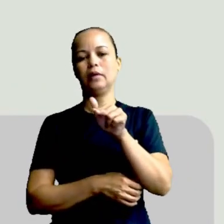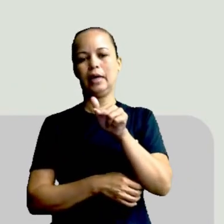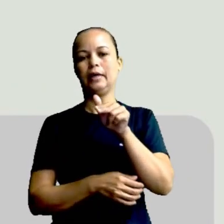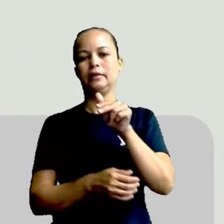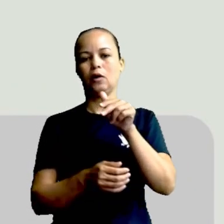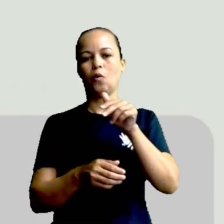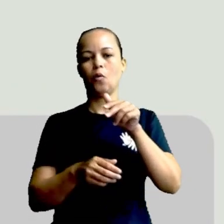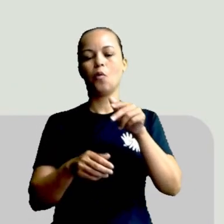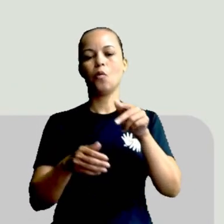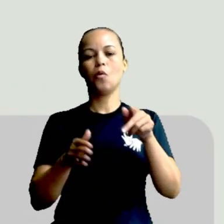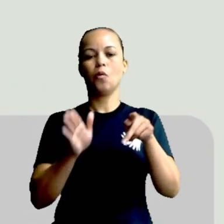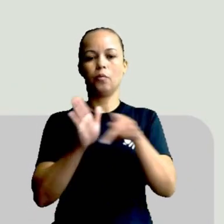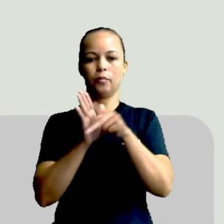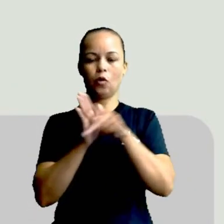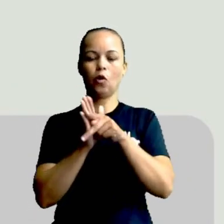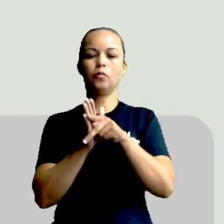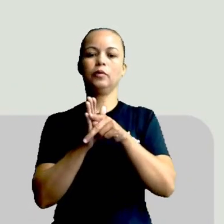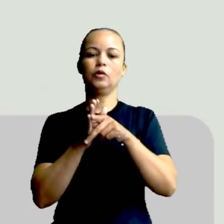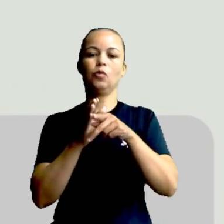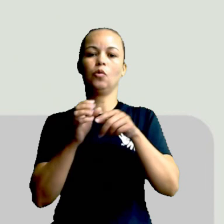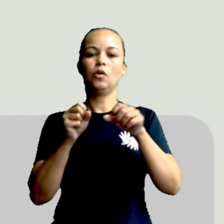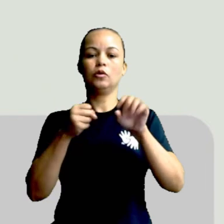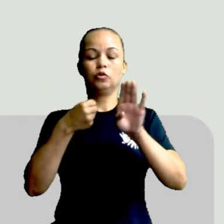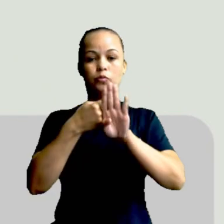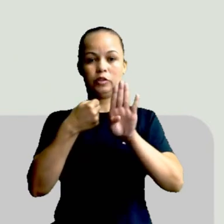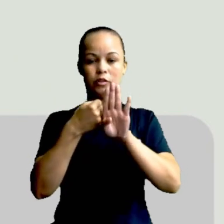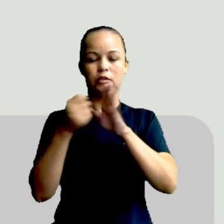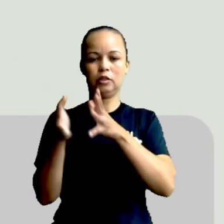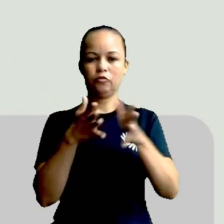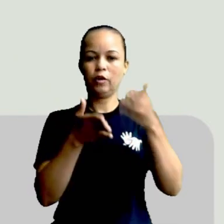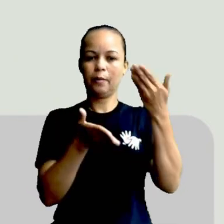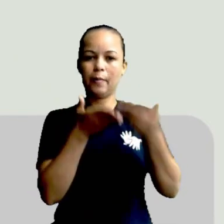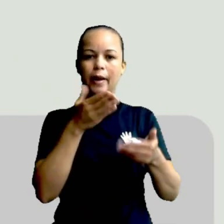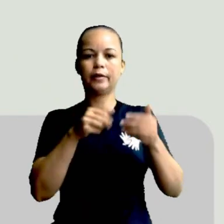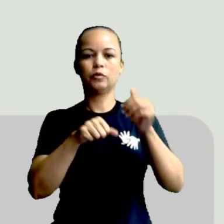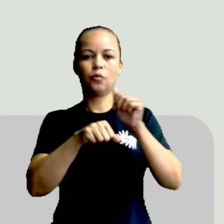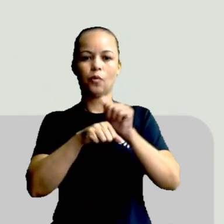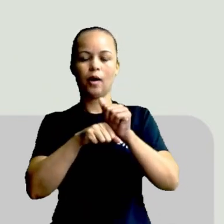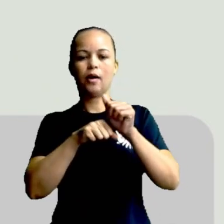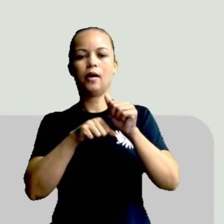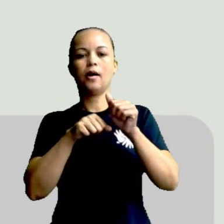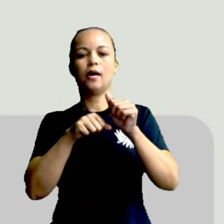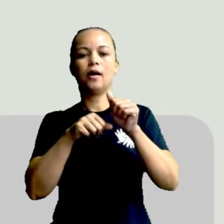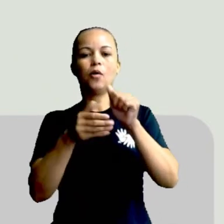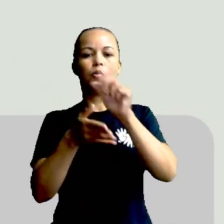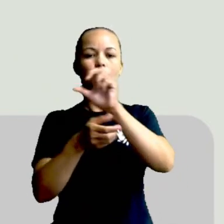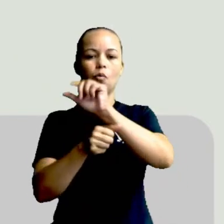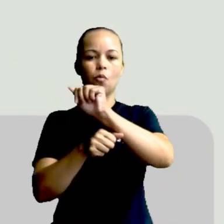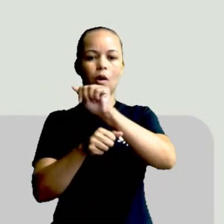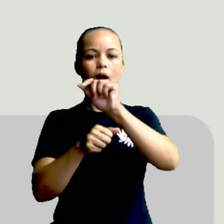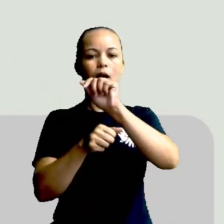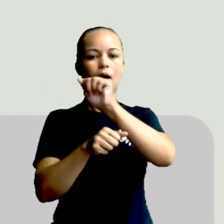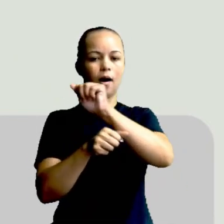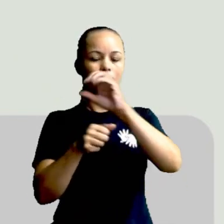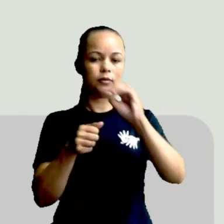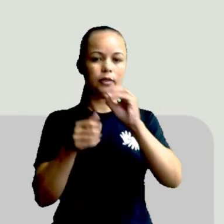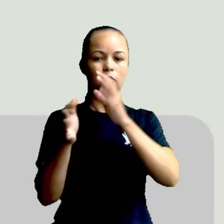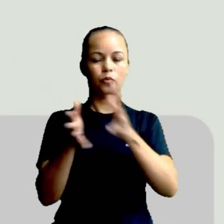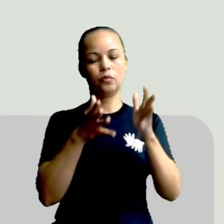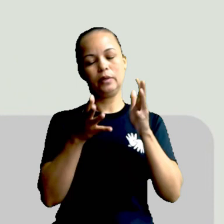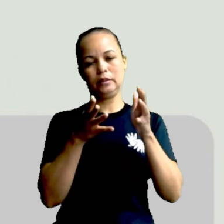substantivo aí irmã ele vai perder o artigo e recorreu quem recorre aí recorre sempre